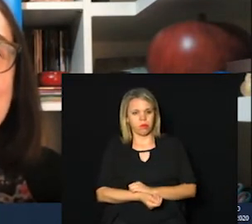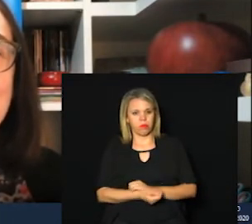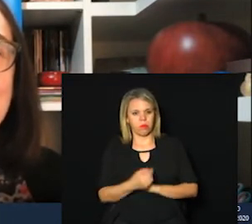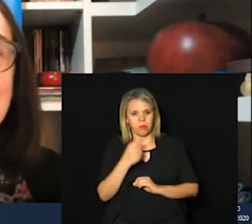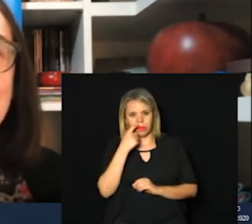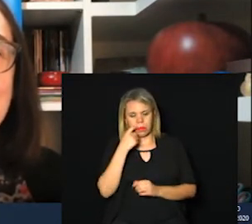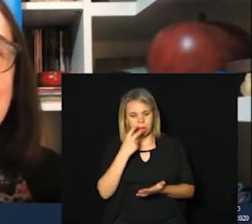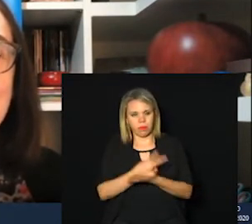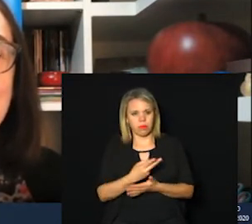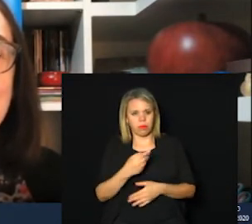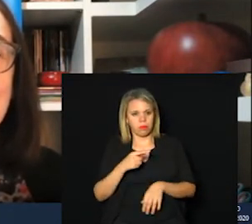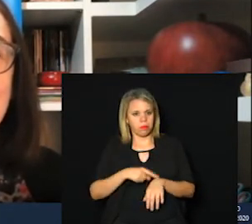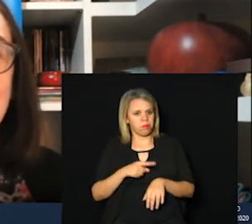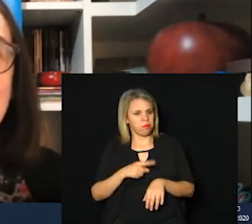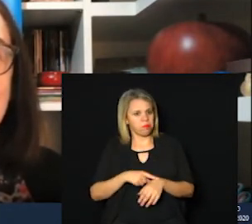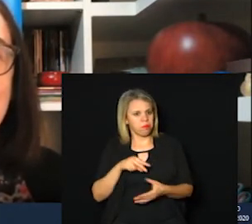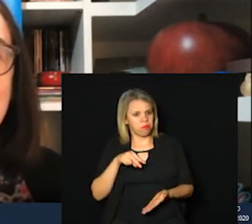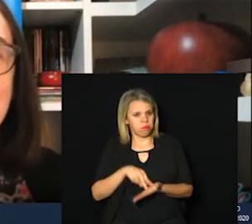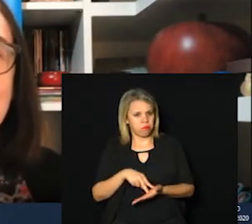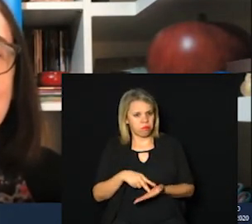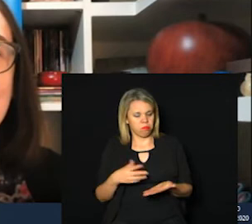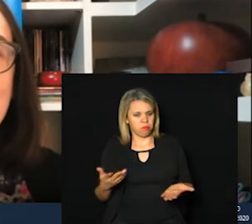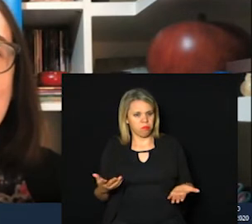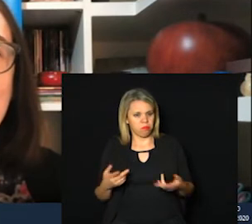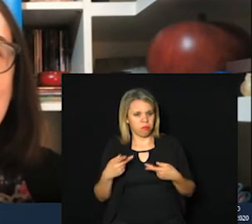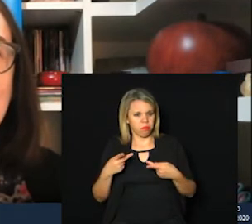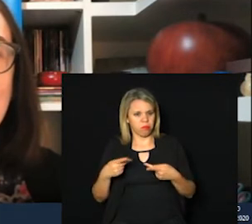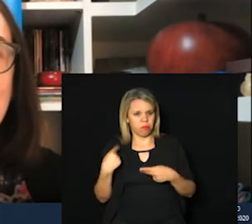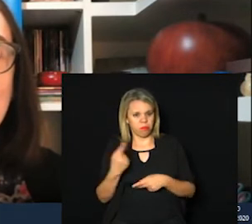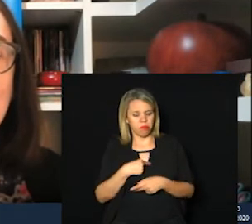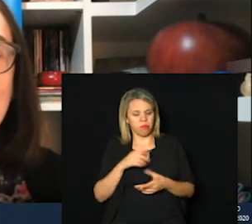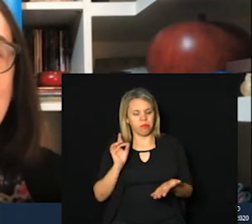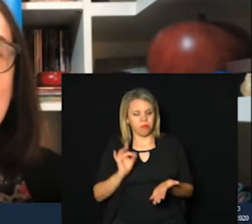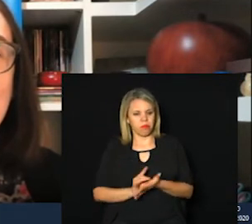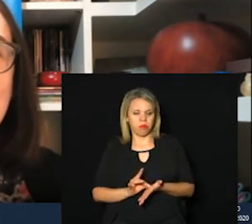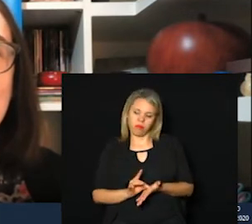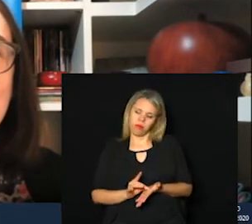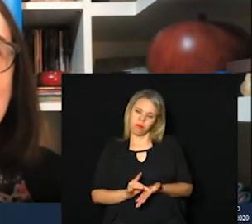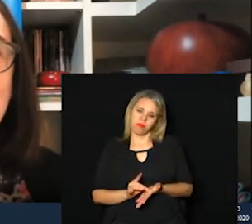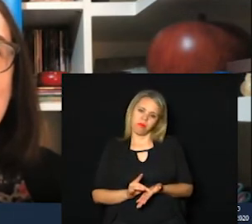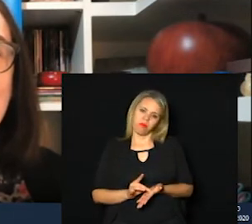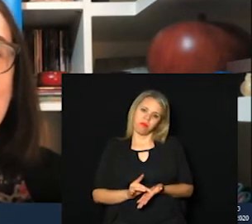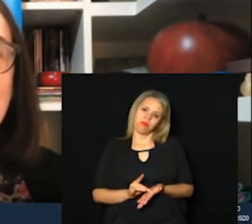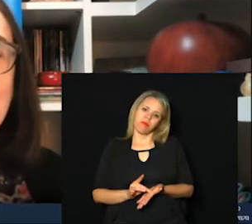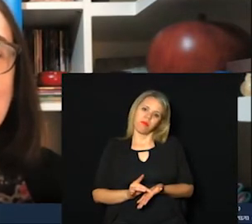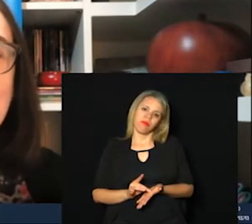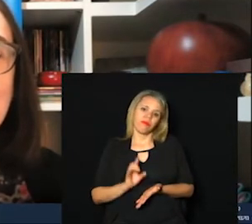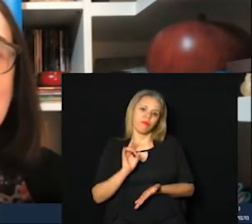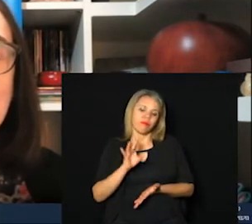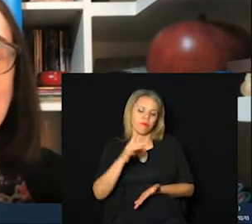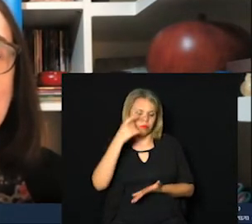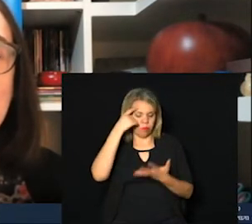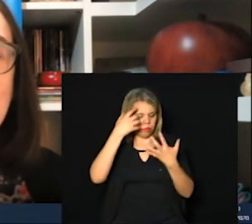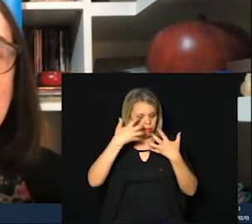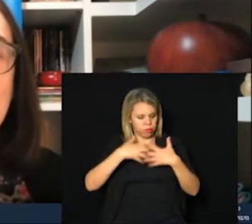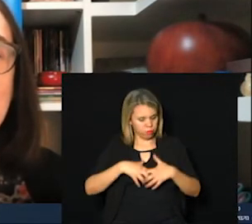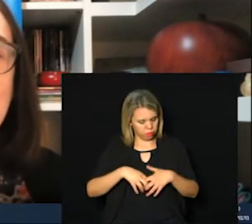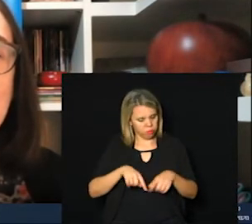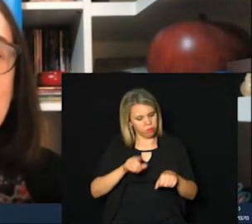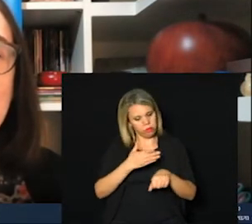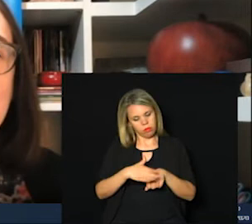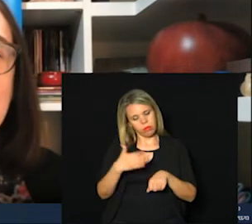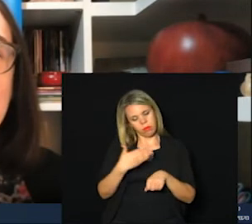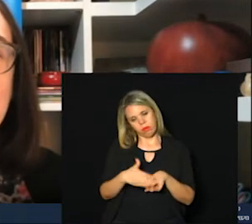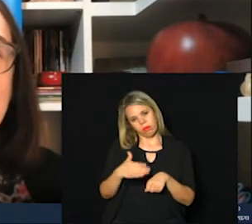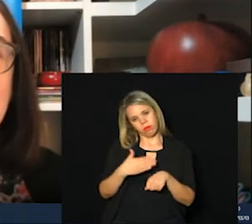mesmo tempo, firme, né? Nos convoca, de fato, não só a pensar, mas a colocar em prática.